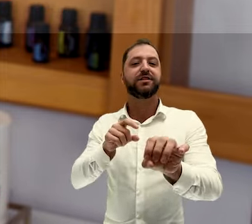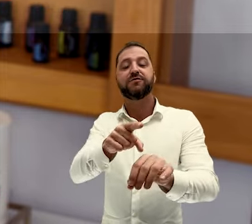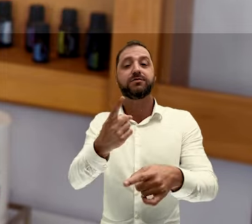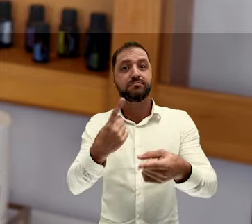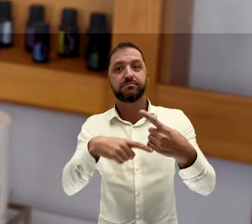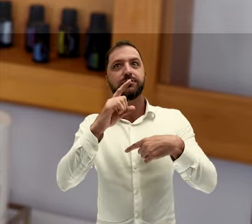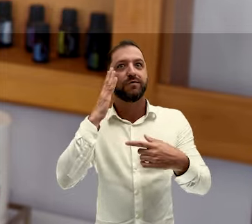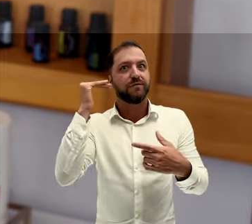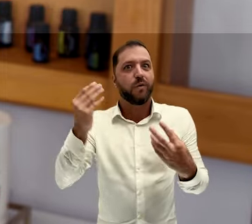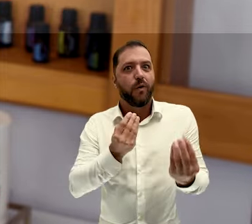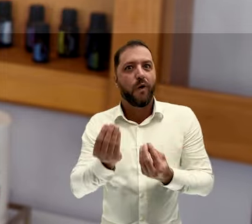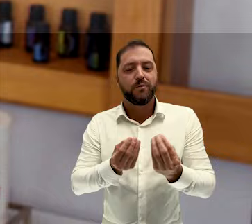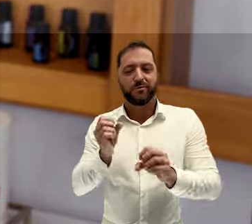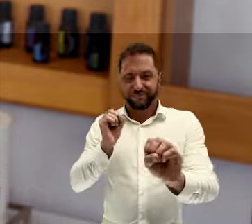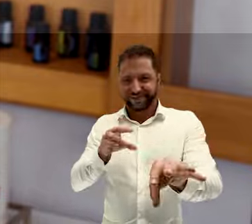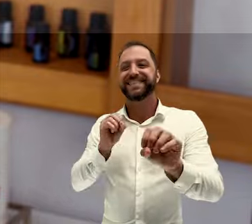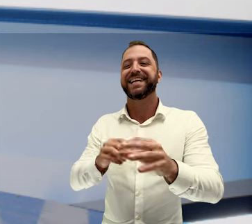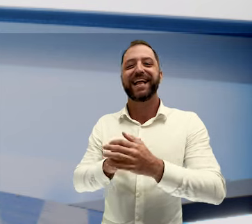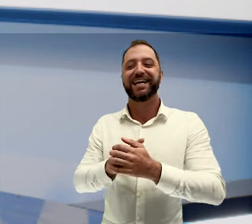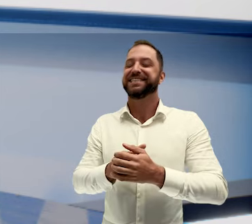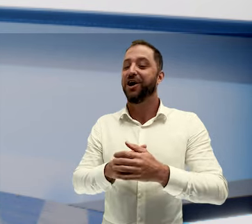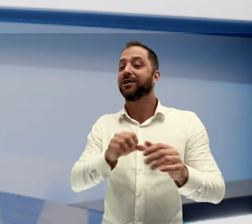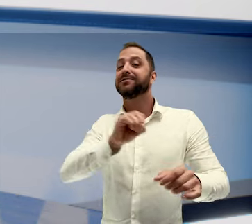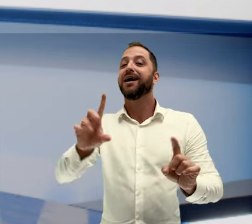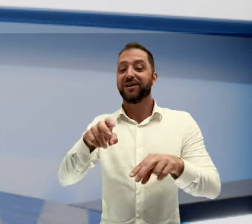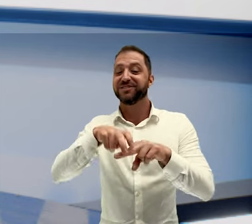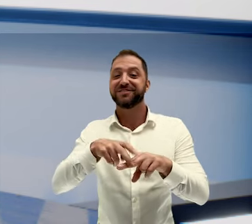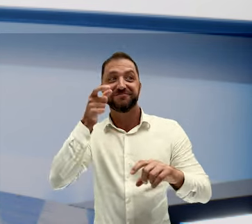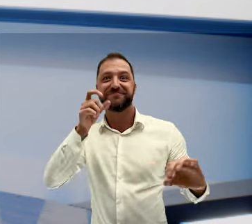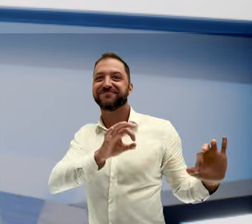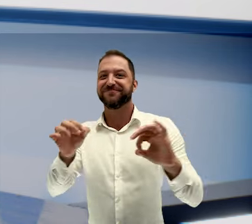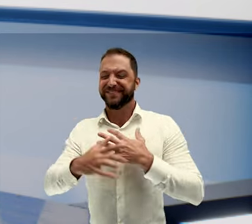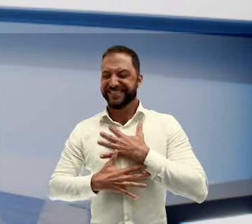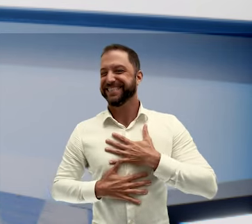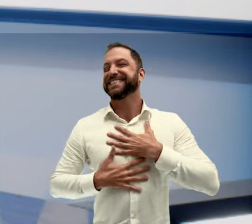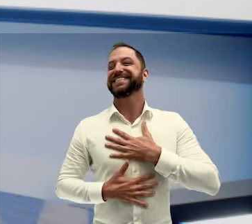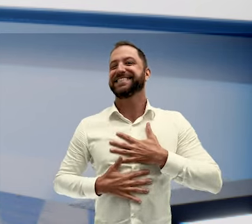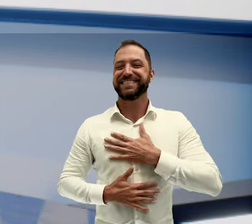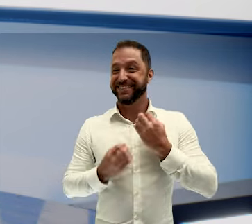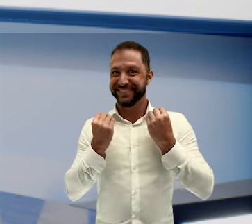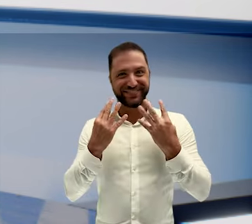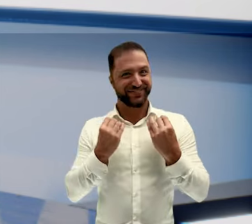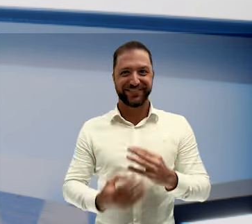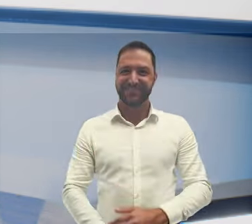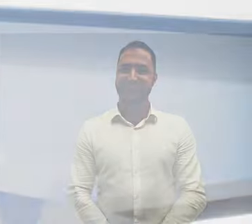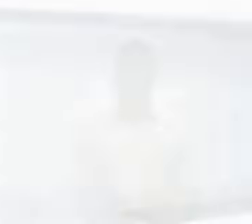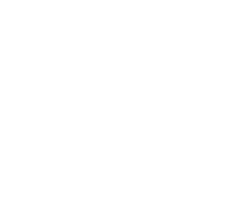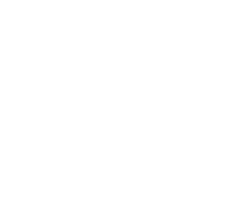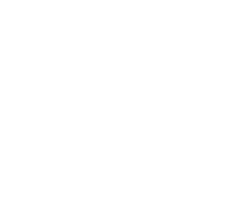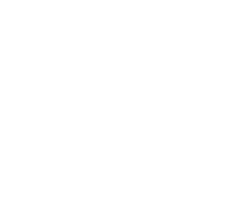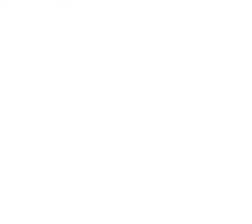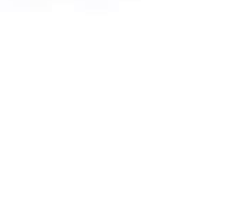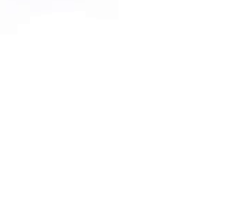se tornar uma empreendedora de sucesso. Fica aí com a gente, hein, que o programa de hoje tá bom demais.